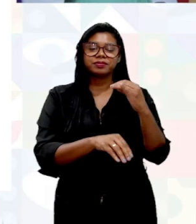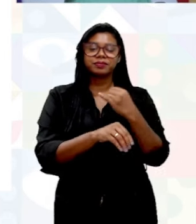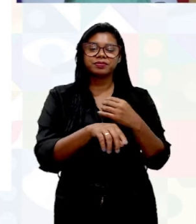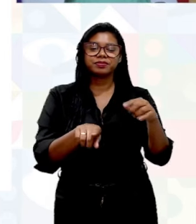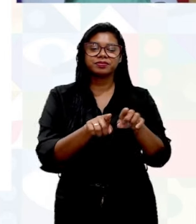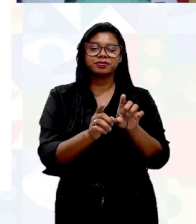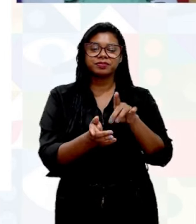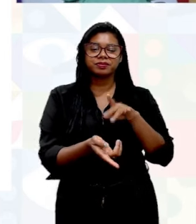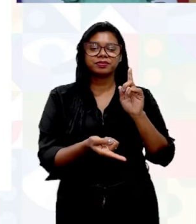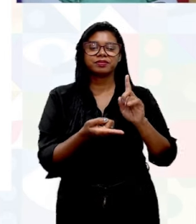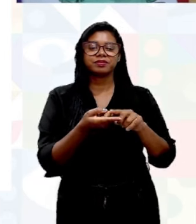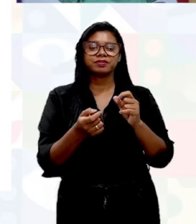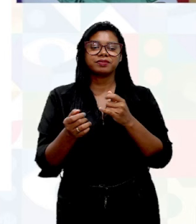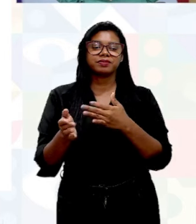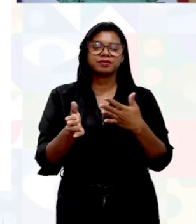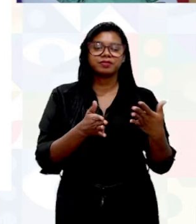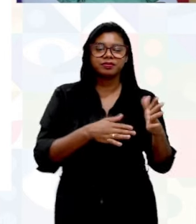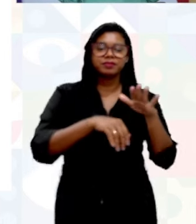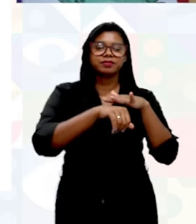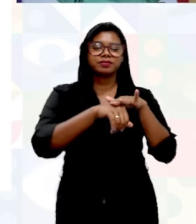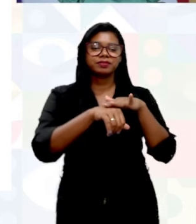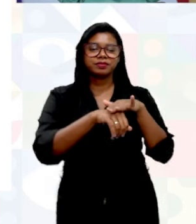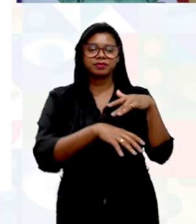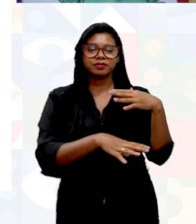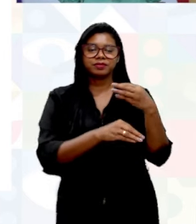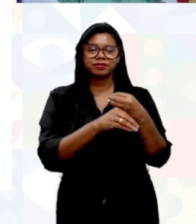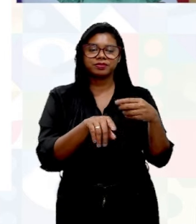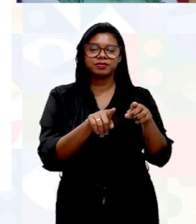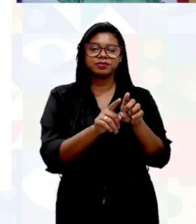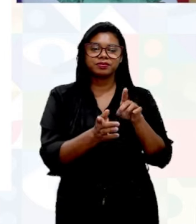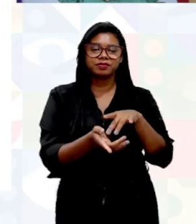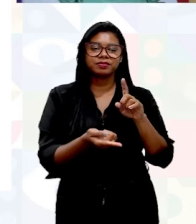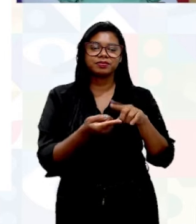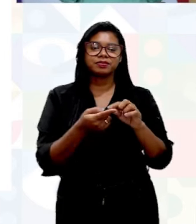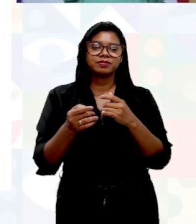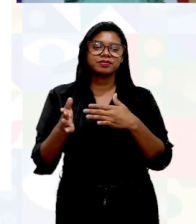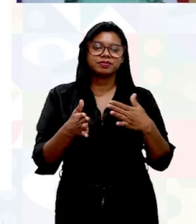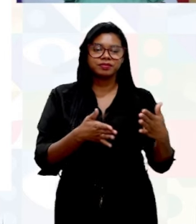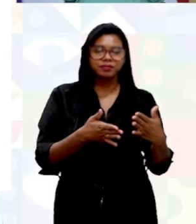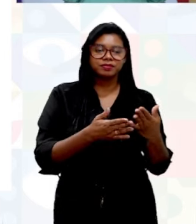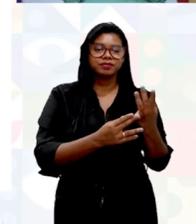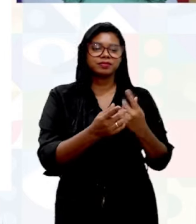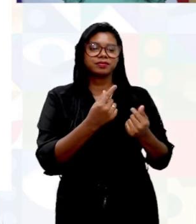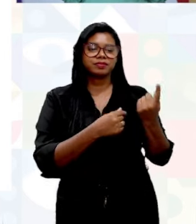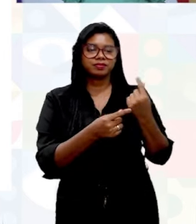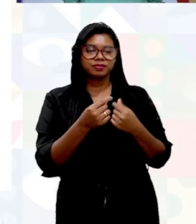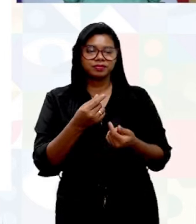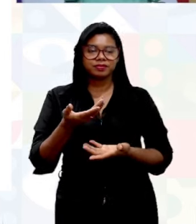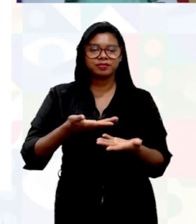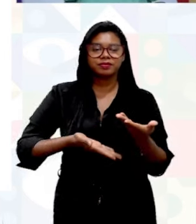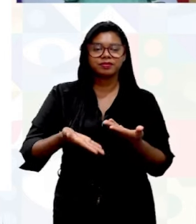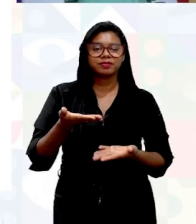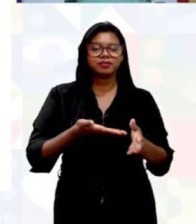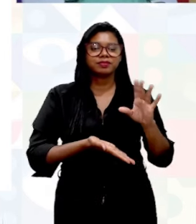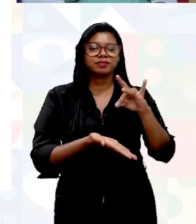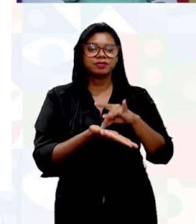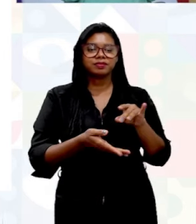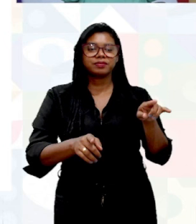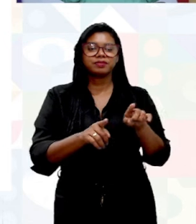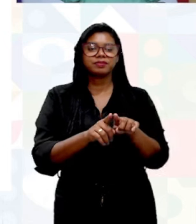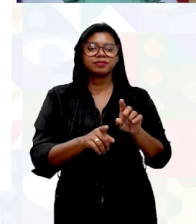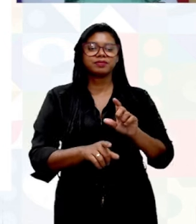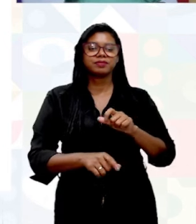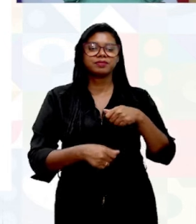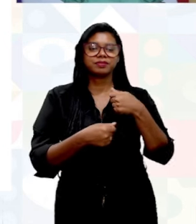ele tem longas conversas ao longo do processo de negociação, ele é envolvente, ele tenta fortalecer